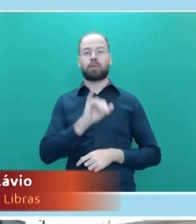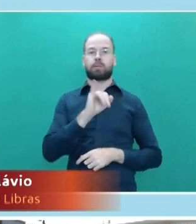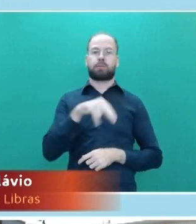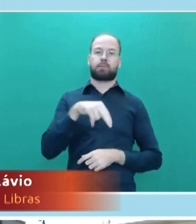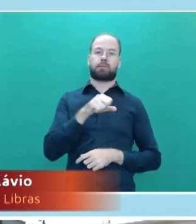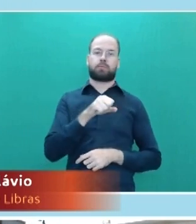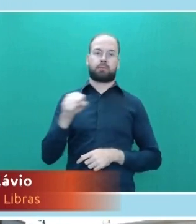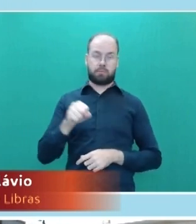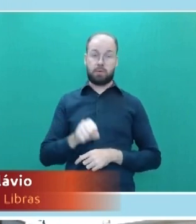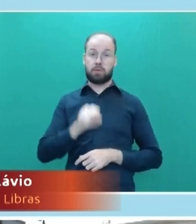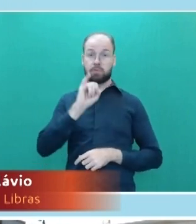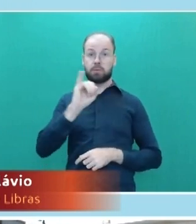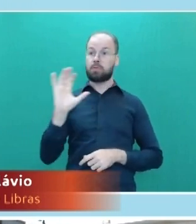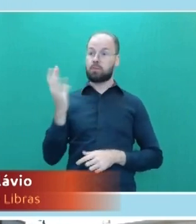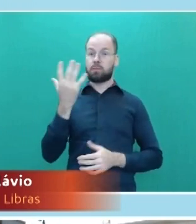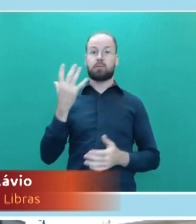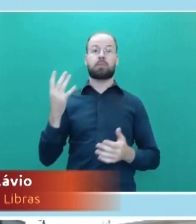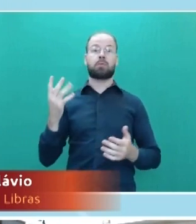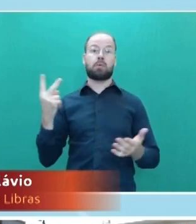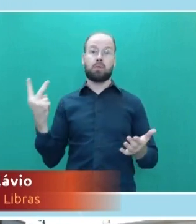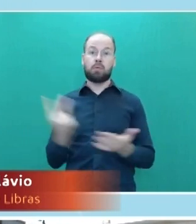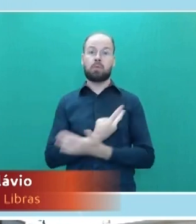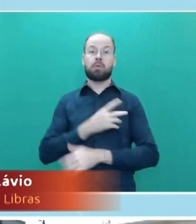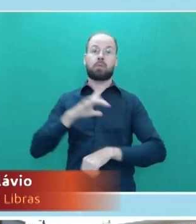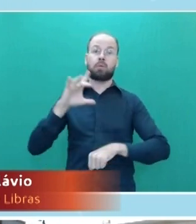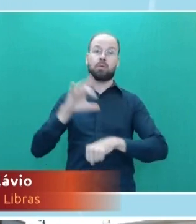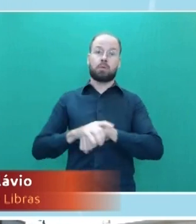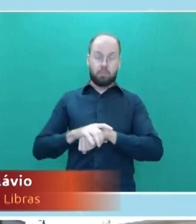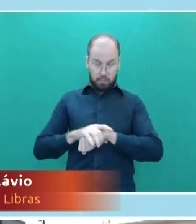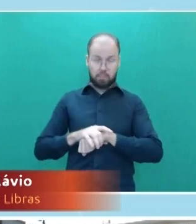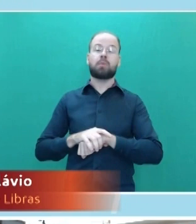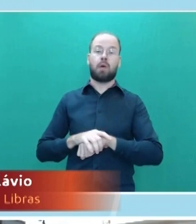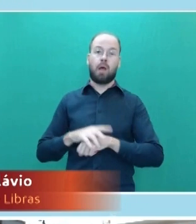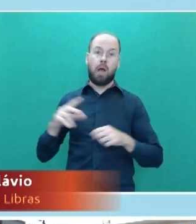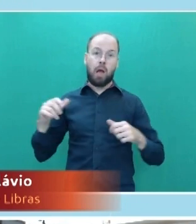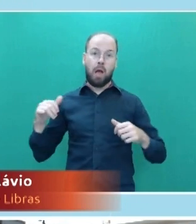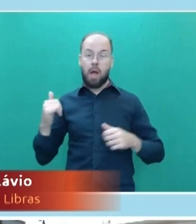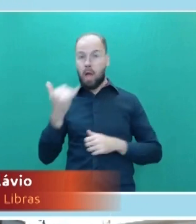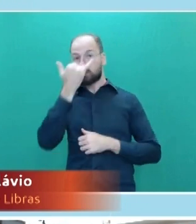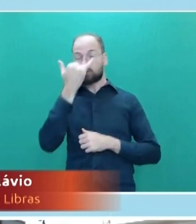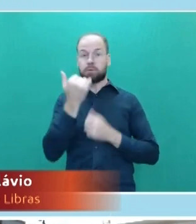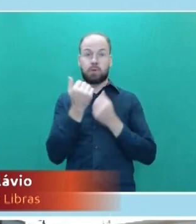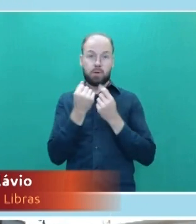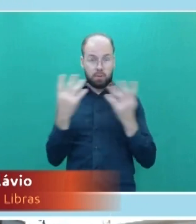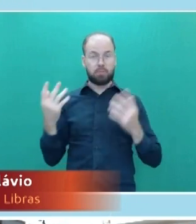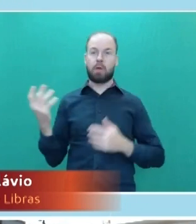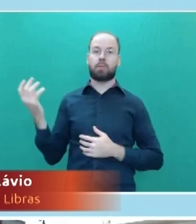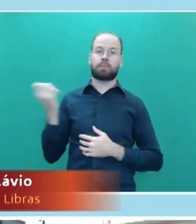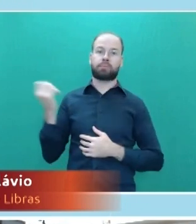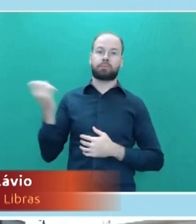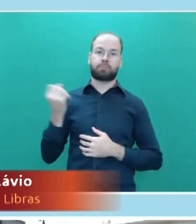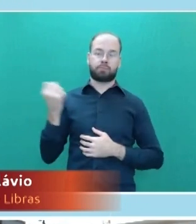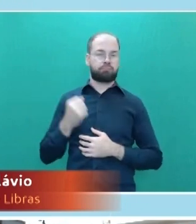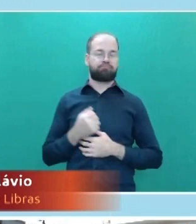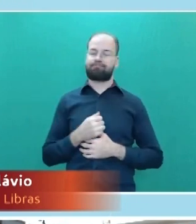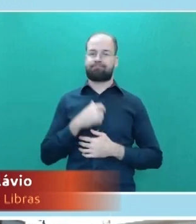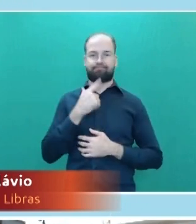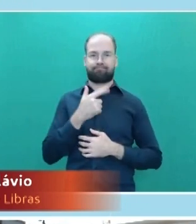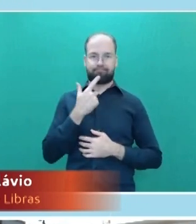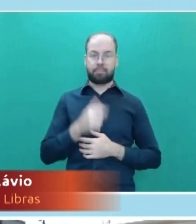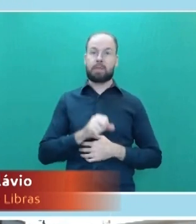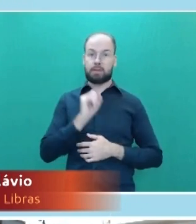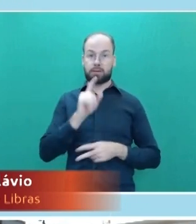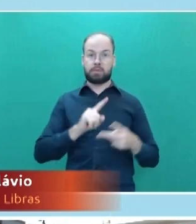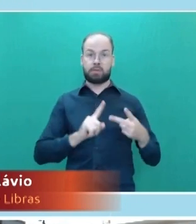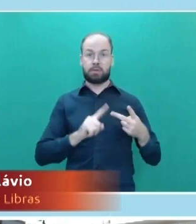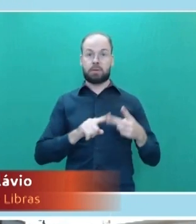se acidentar, ela não vai poder ser afastada para receber um auxílio acidente do INSS. Se a pessoa adoecer, ela não vai poder